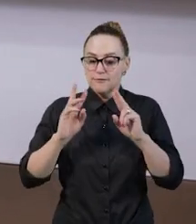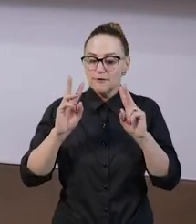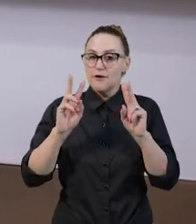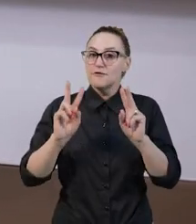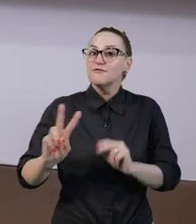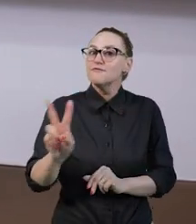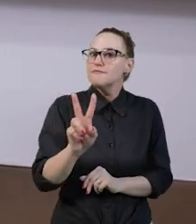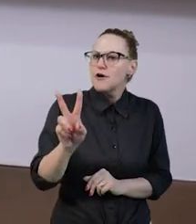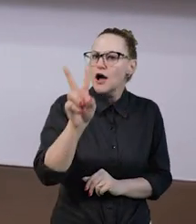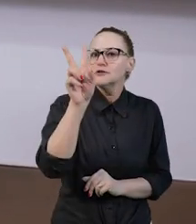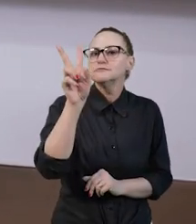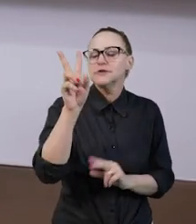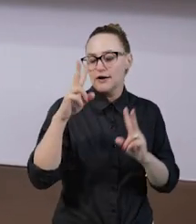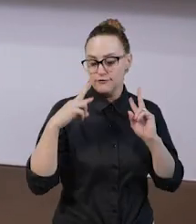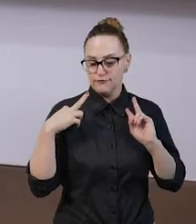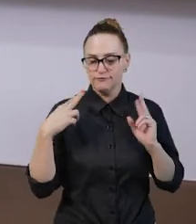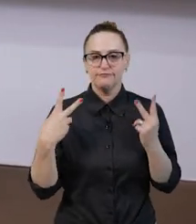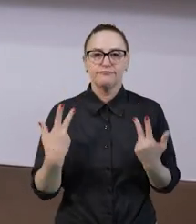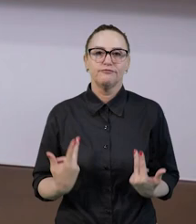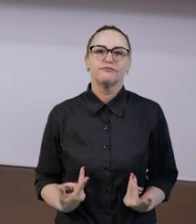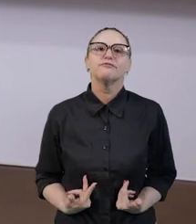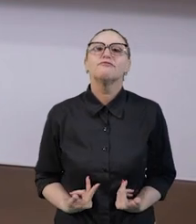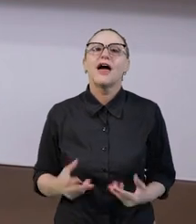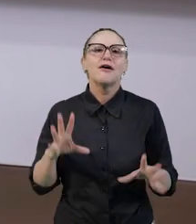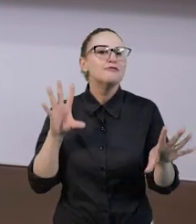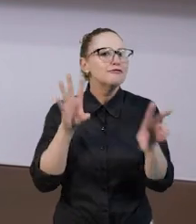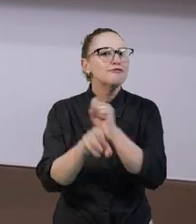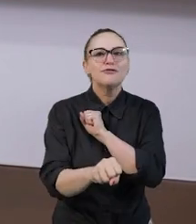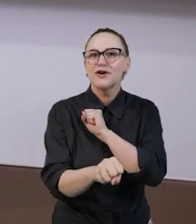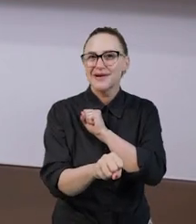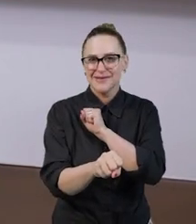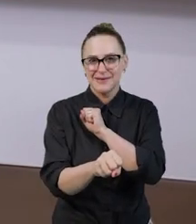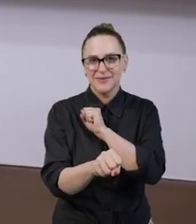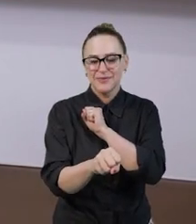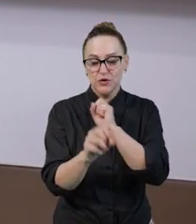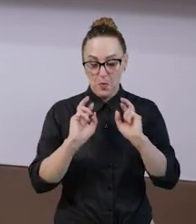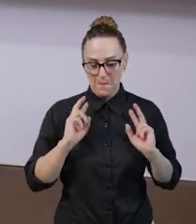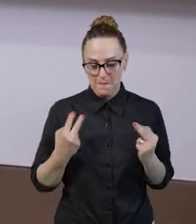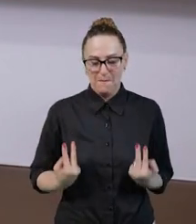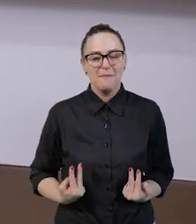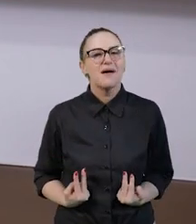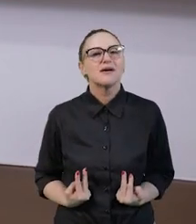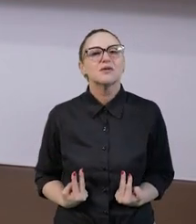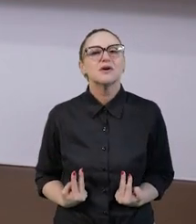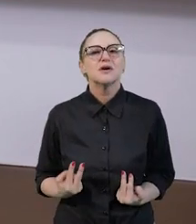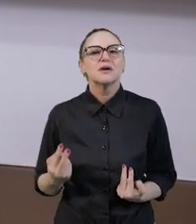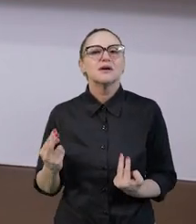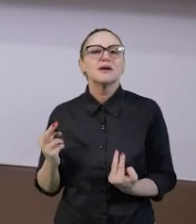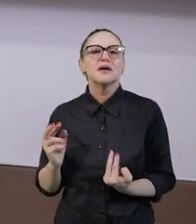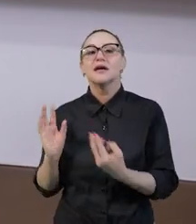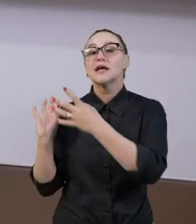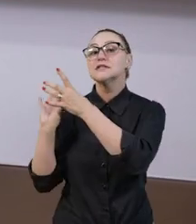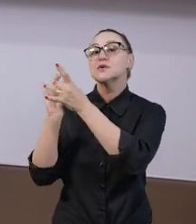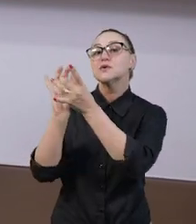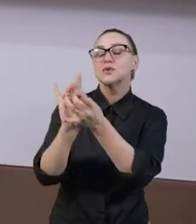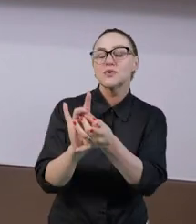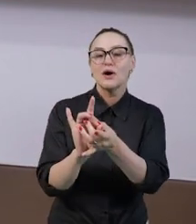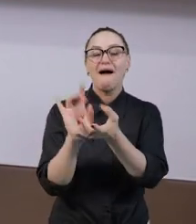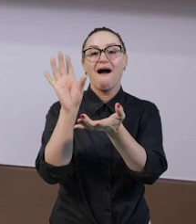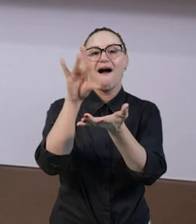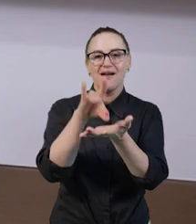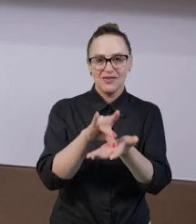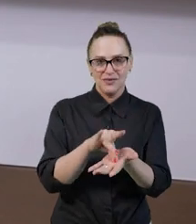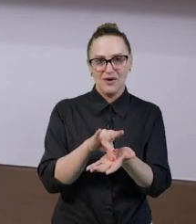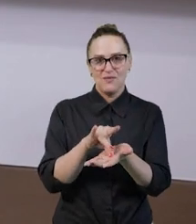que é tão necessária e tão real tão pertinente no atual contexto no atual cenário Educacional